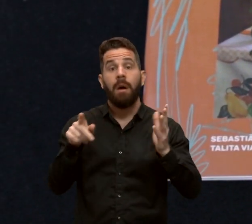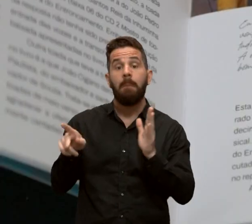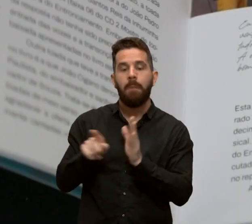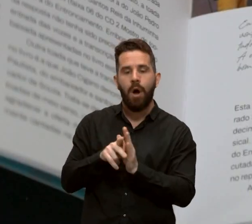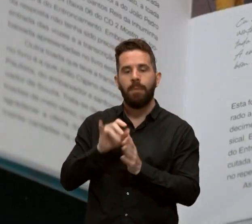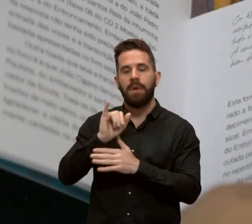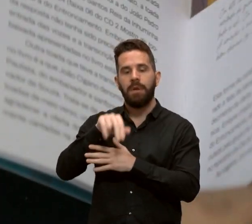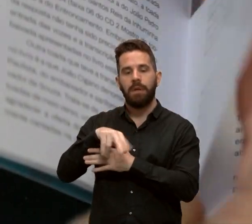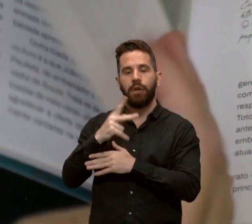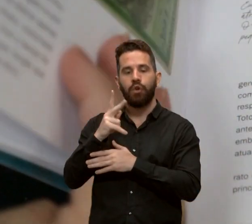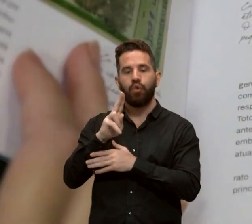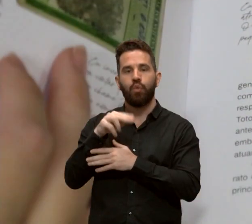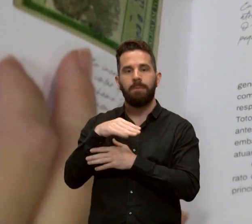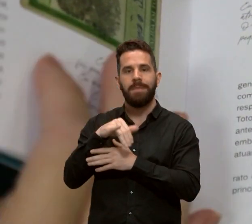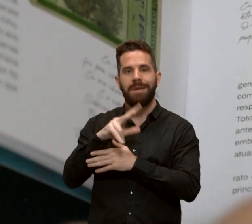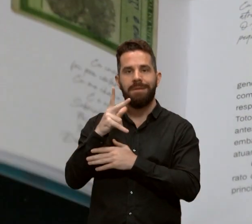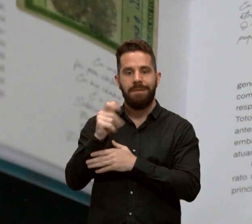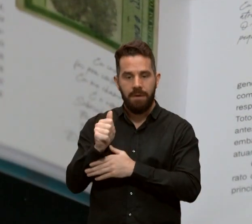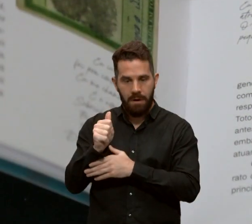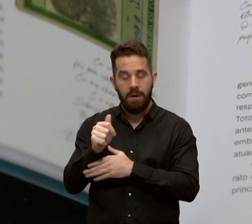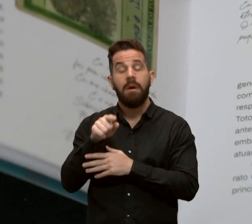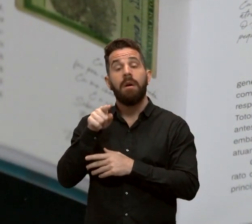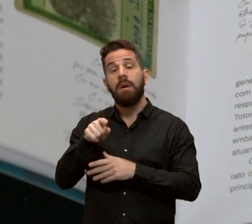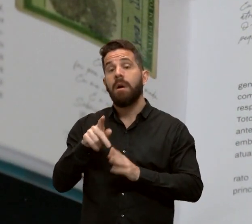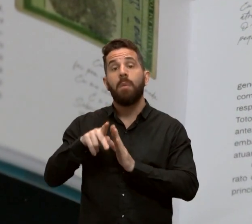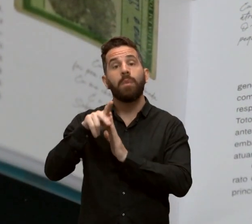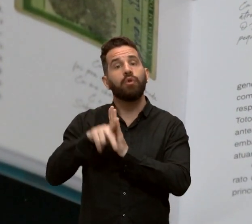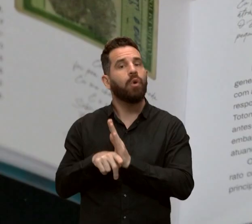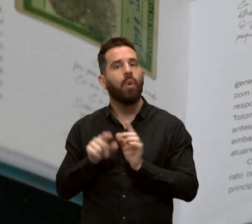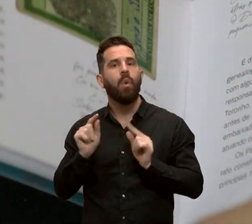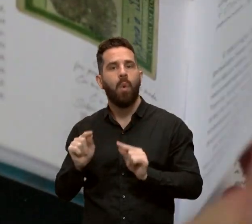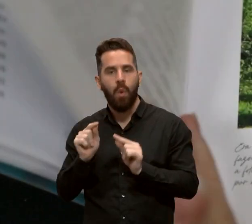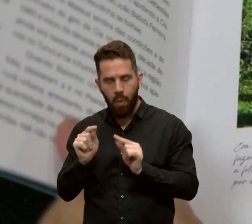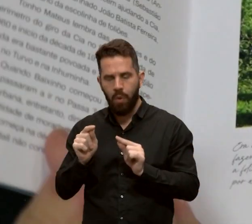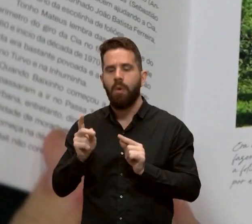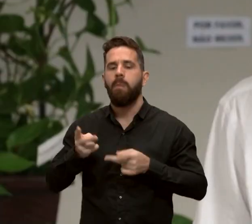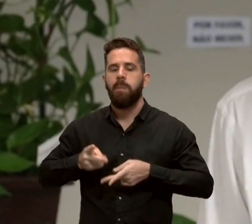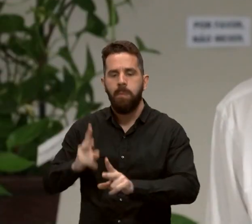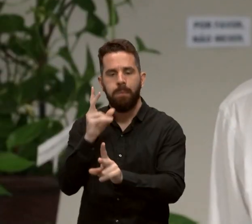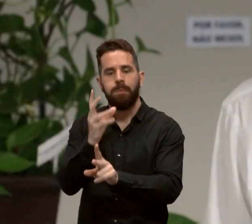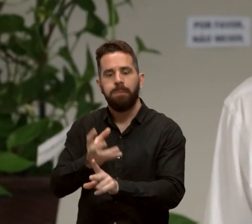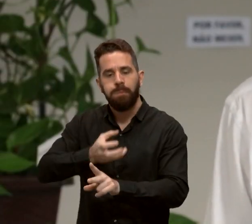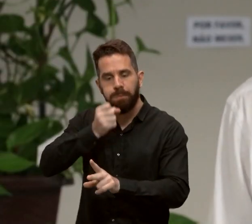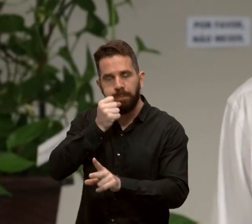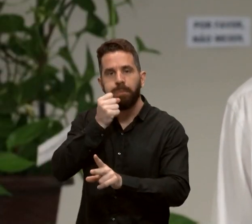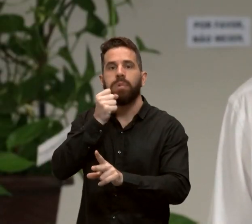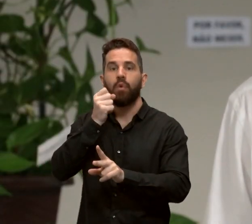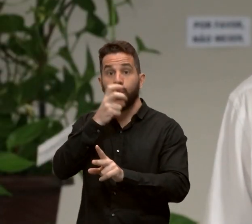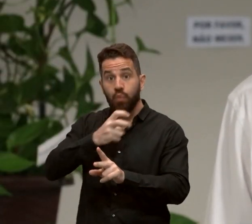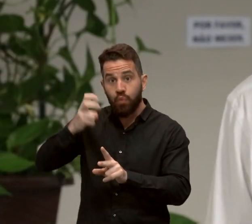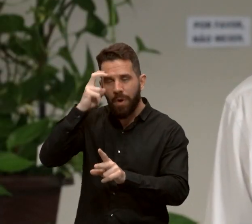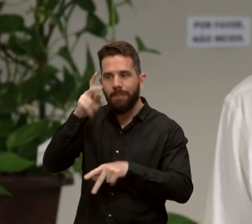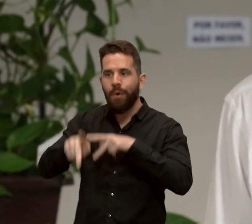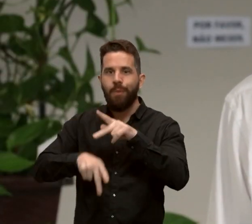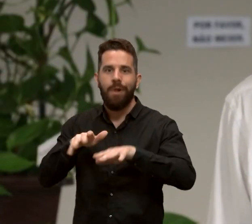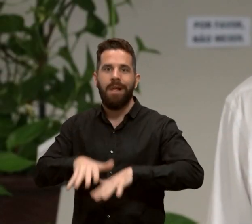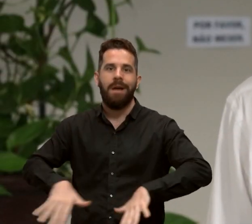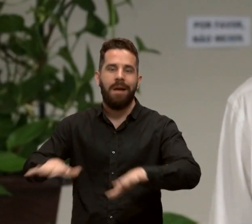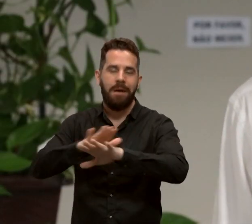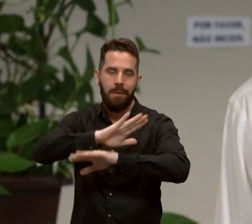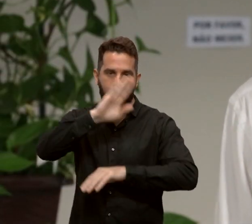Inhuminha, que pretende auxiliar a perpetuação da cultura popular brasileira, como explica o coordenador da